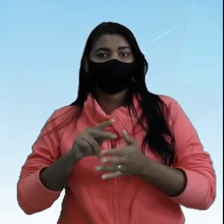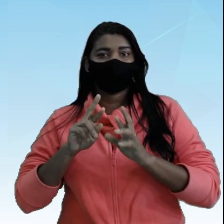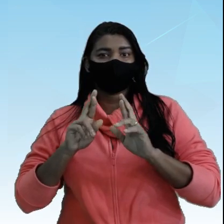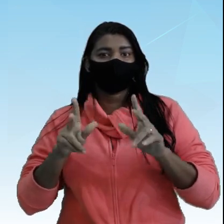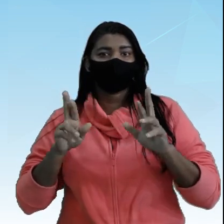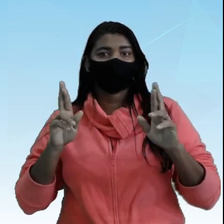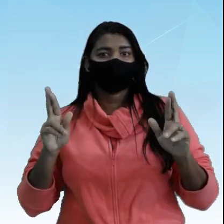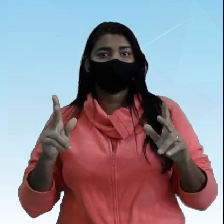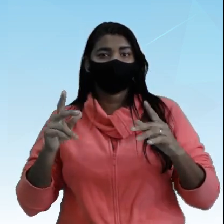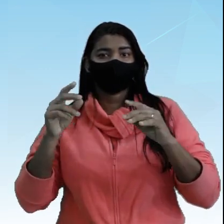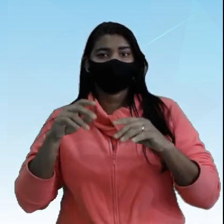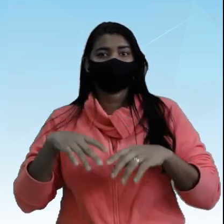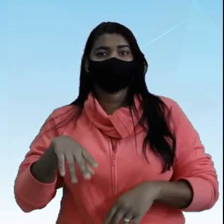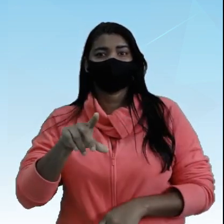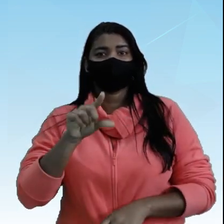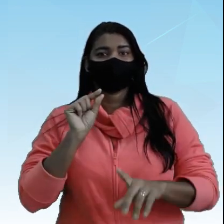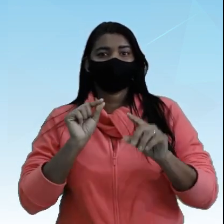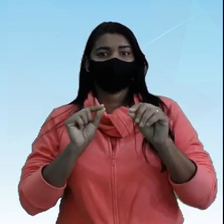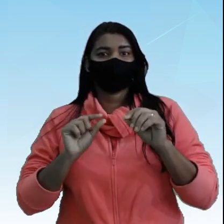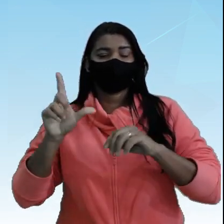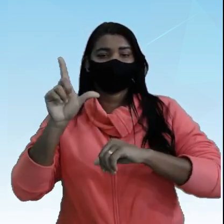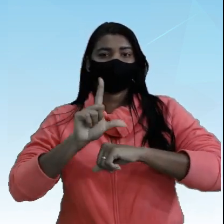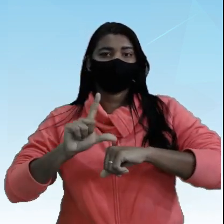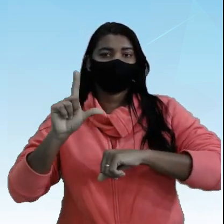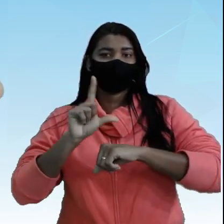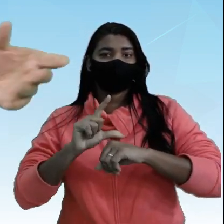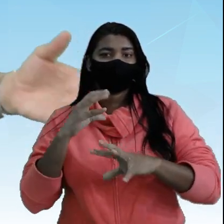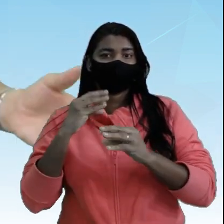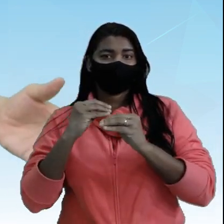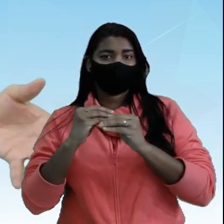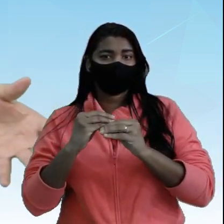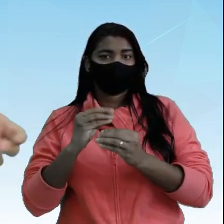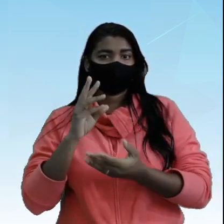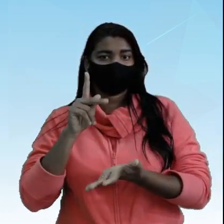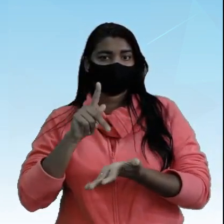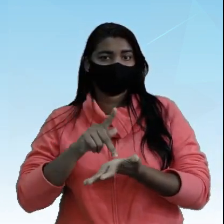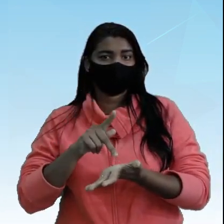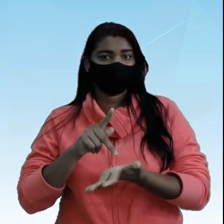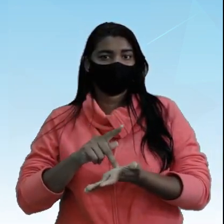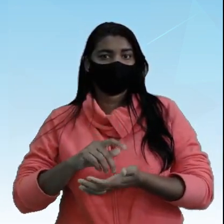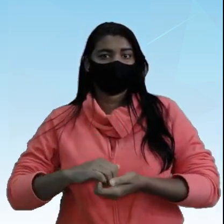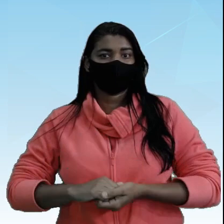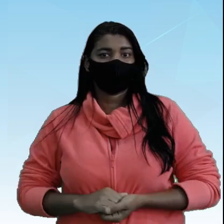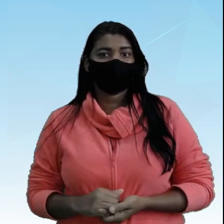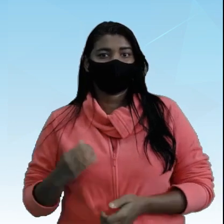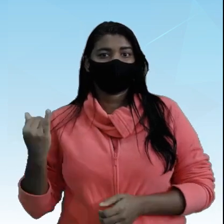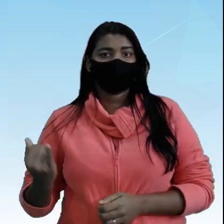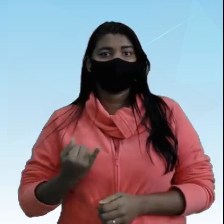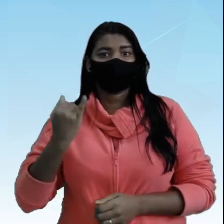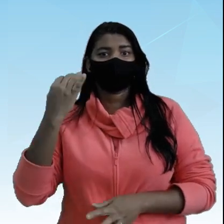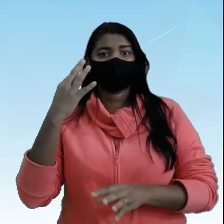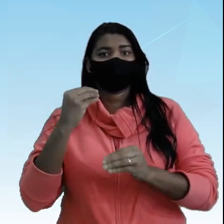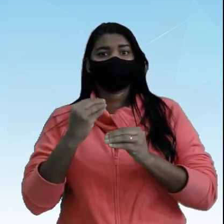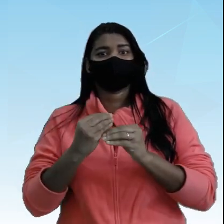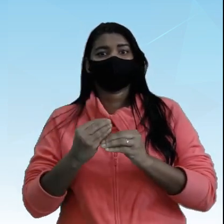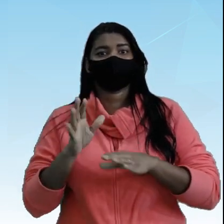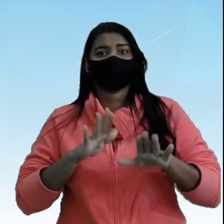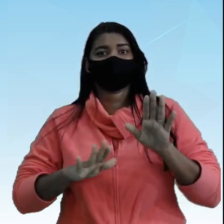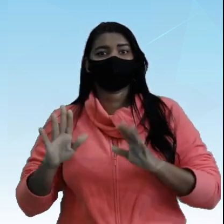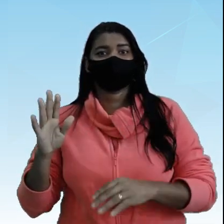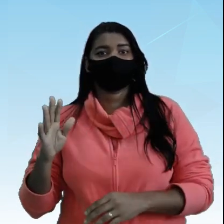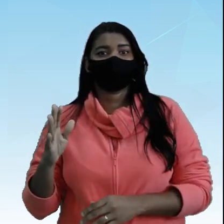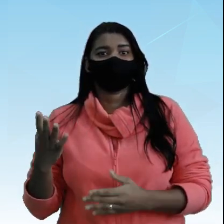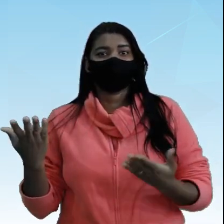diferentes. Então, a escolha lexical, certo? A verdade. Então, é importante tomar cuidado com isso.